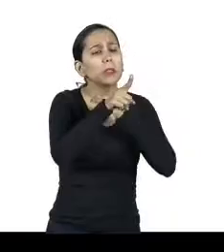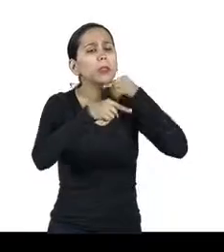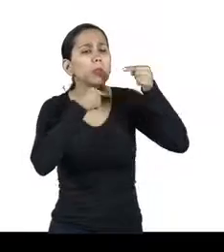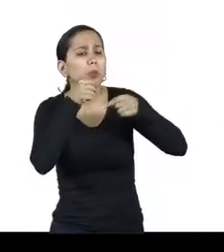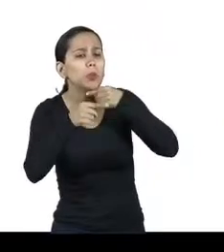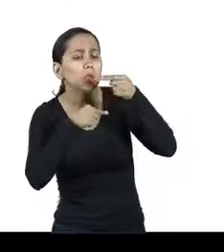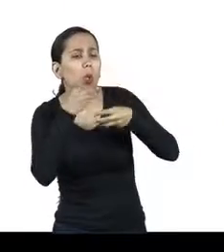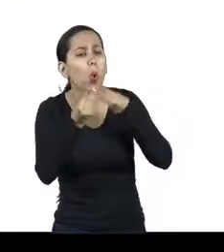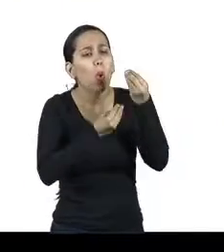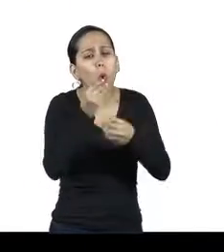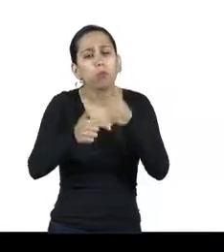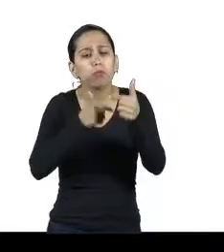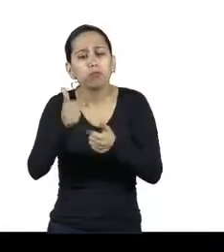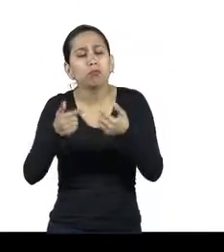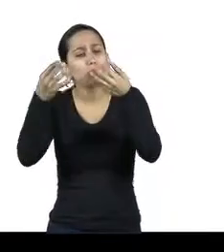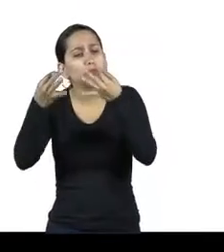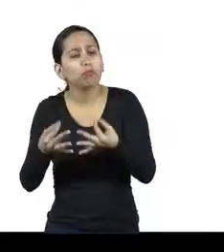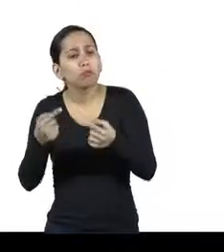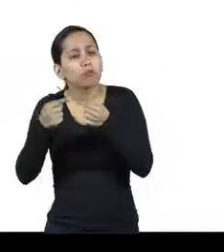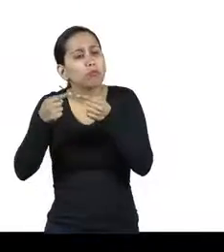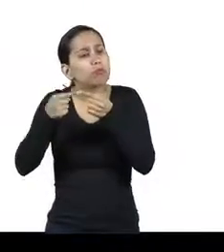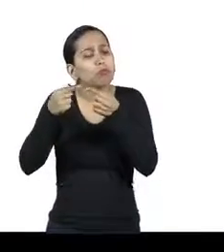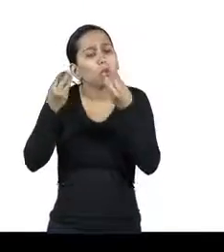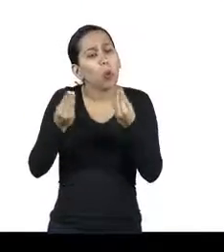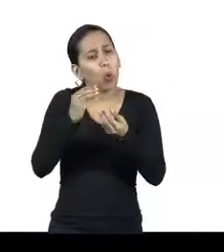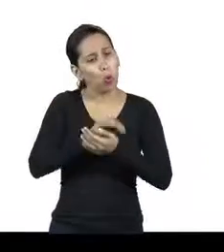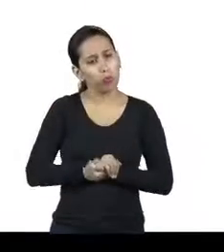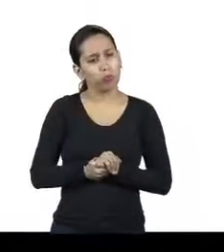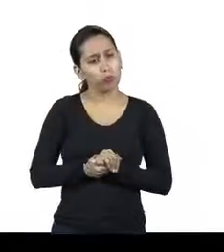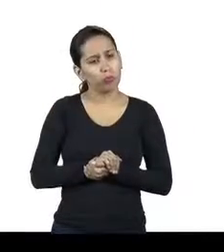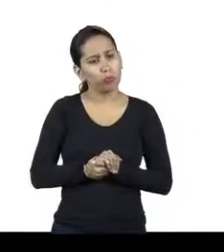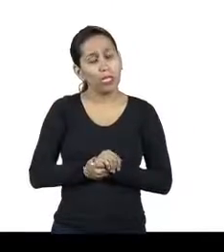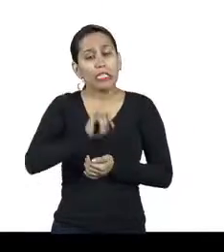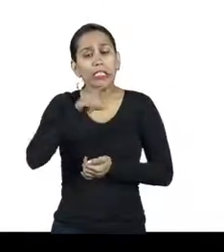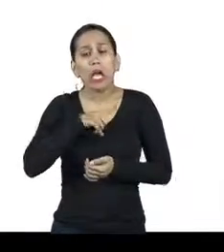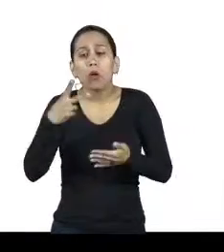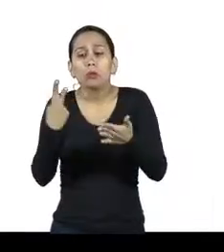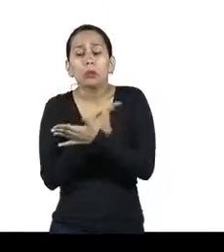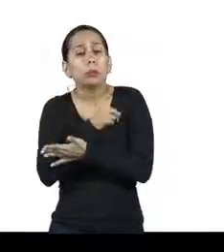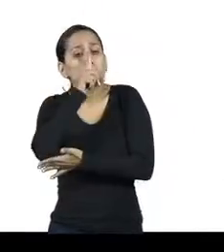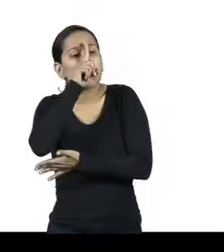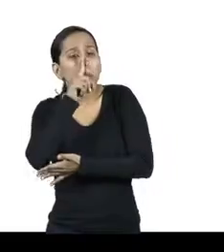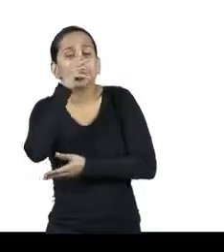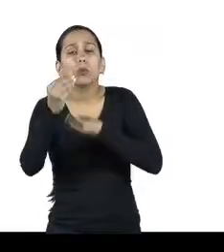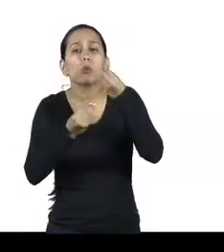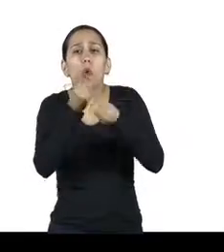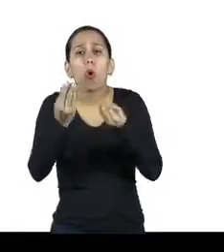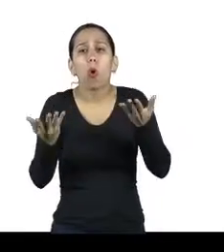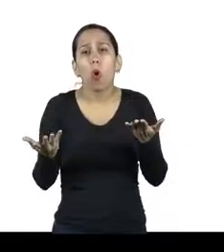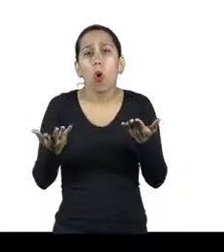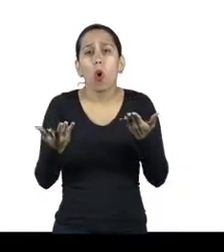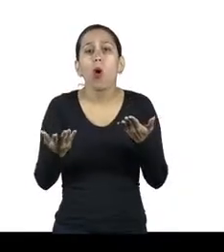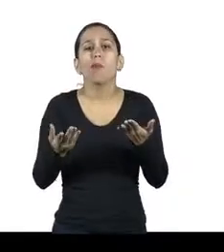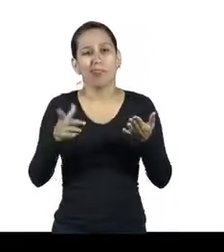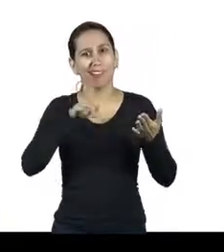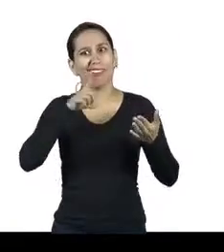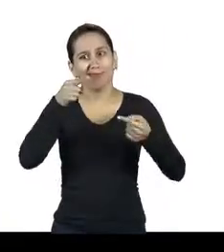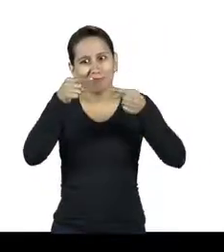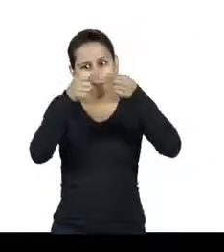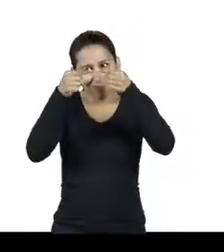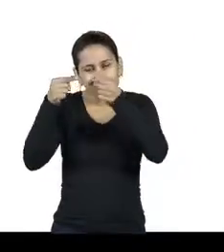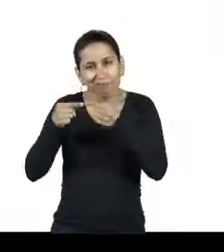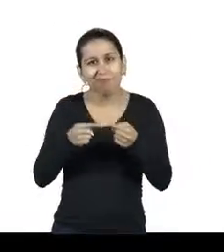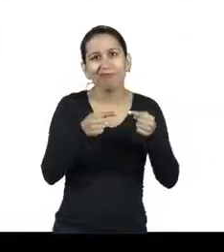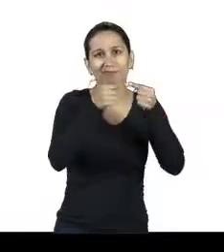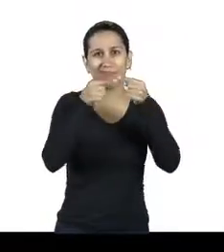de funcionamento de um equipamento, para que o risco seja avaliado e, caso seja preciso, para que essa não conformidade seja